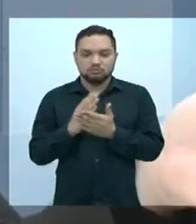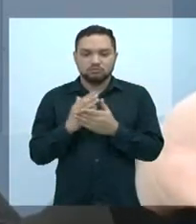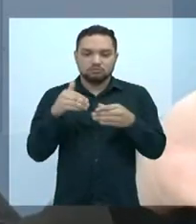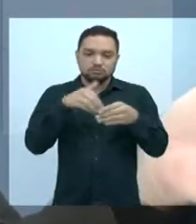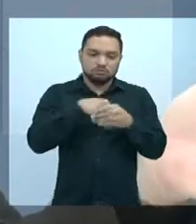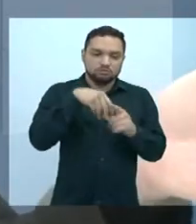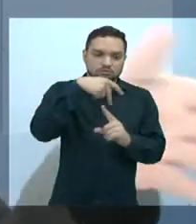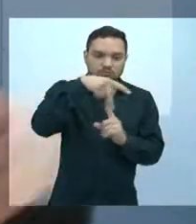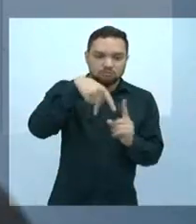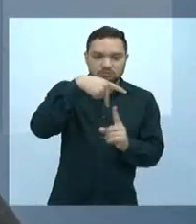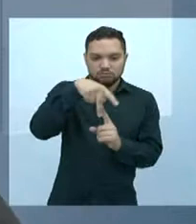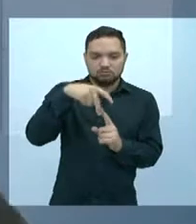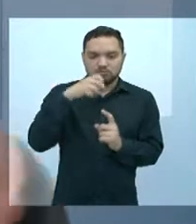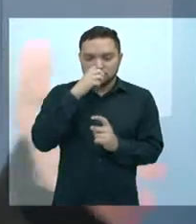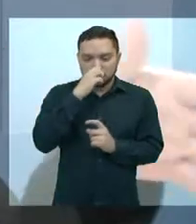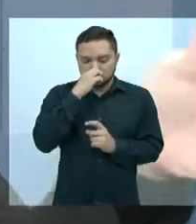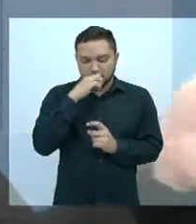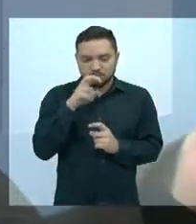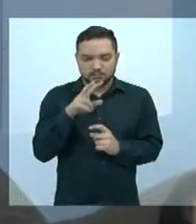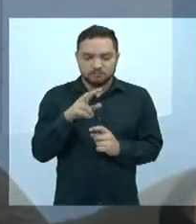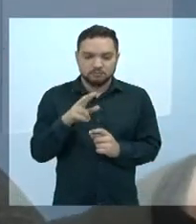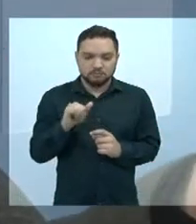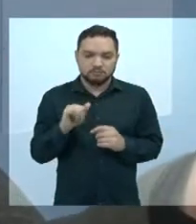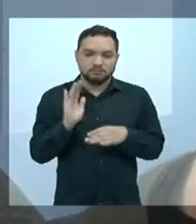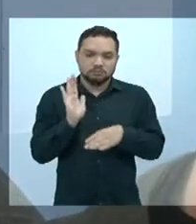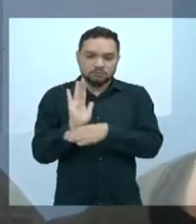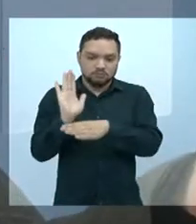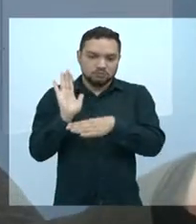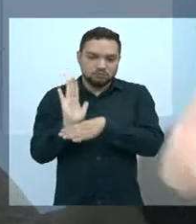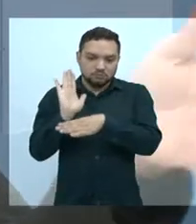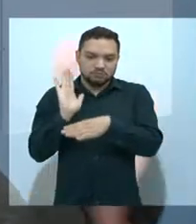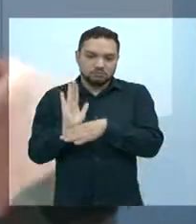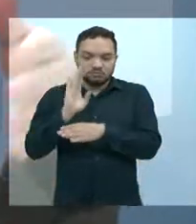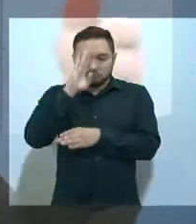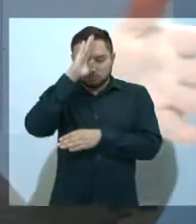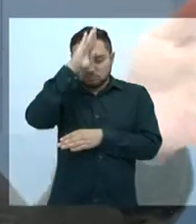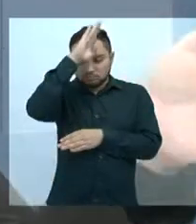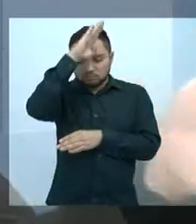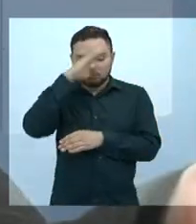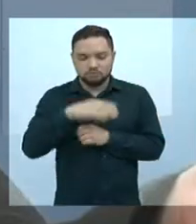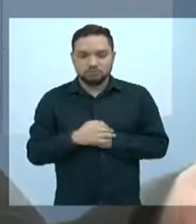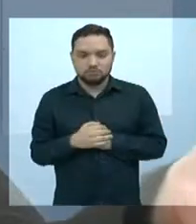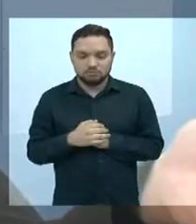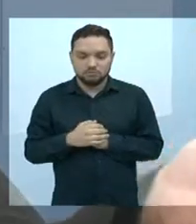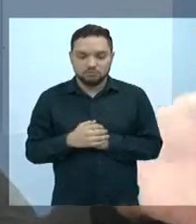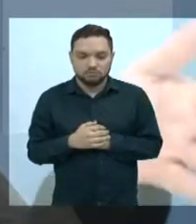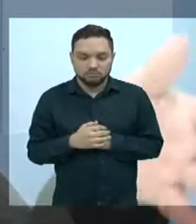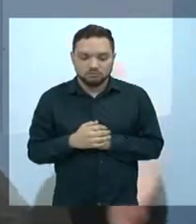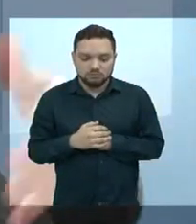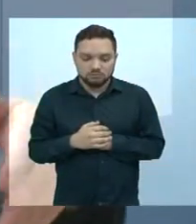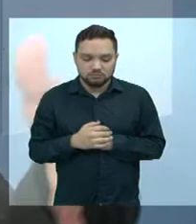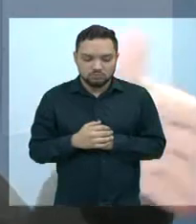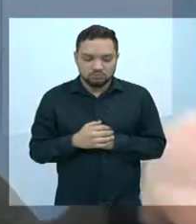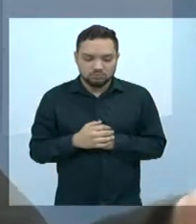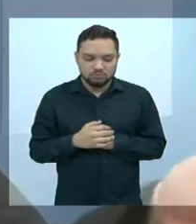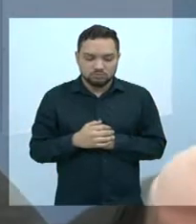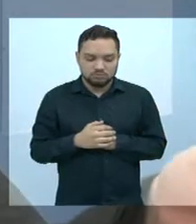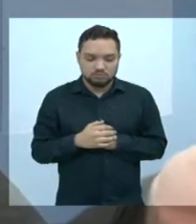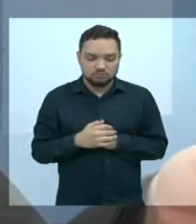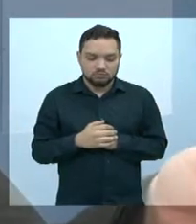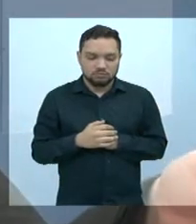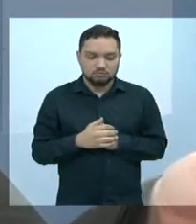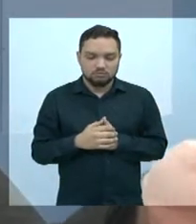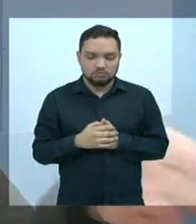reforma, que vai trazer mais benefício ao Jair Bolsonaro do que qualquer tentativa de achar que ele vai ter algum